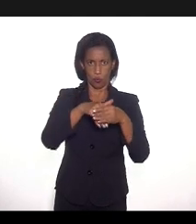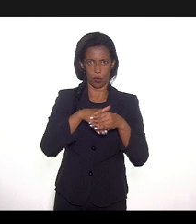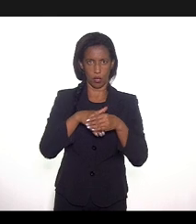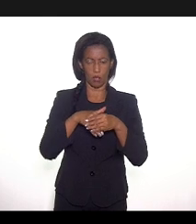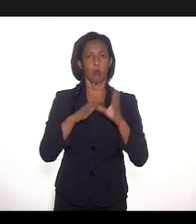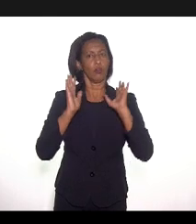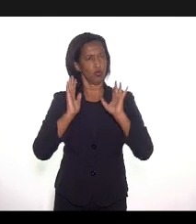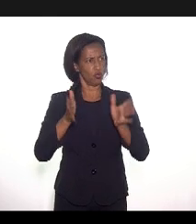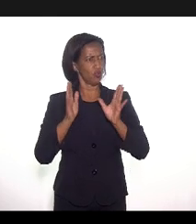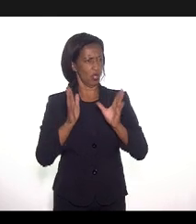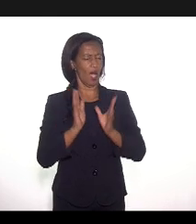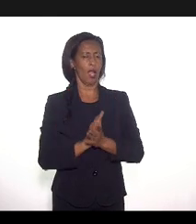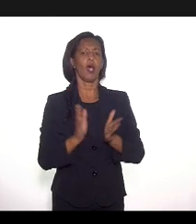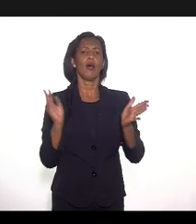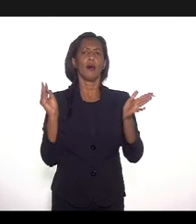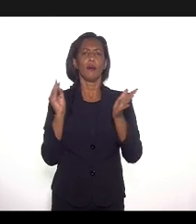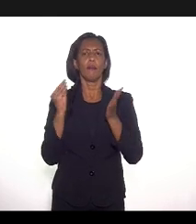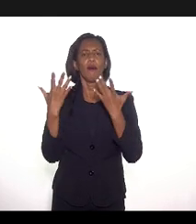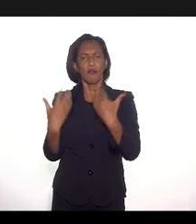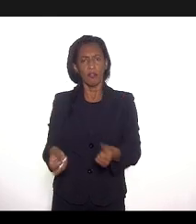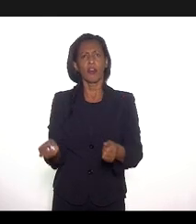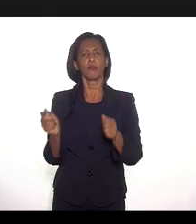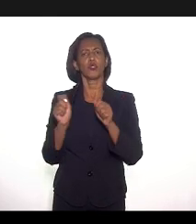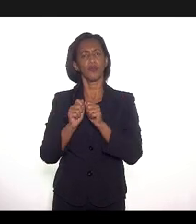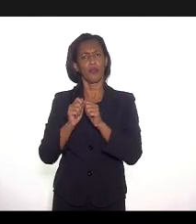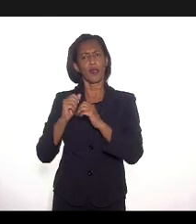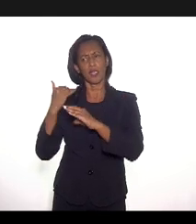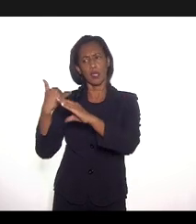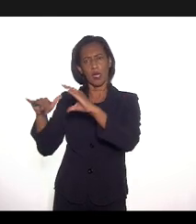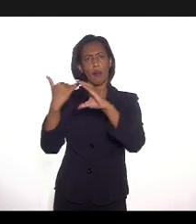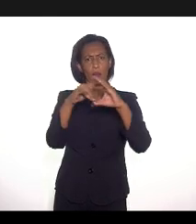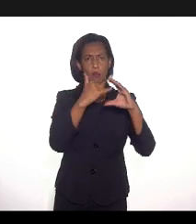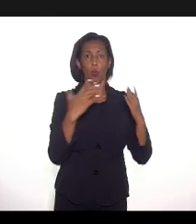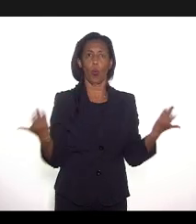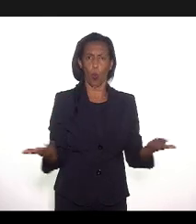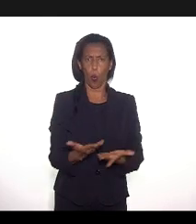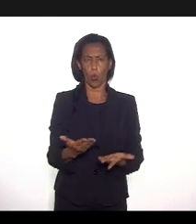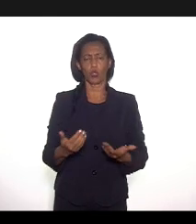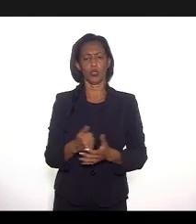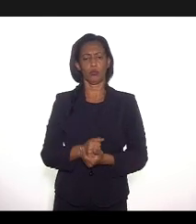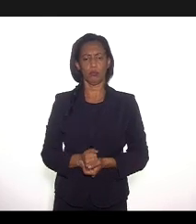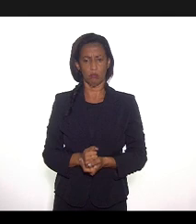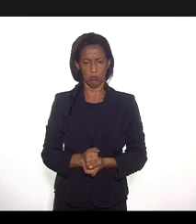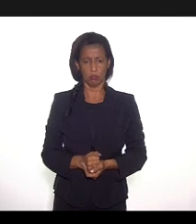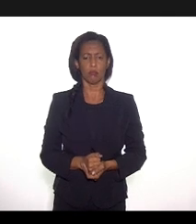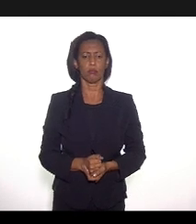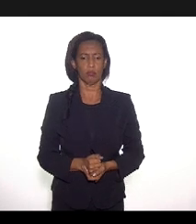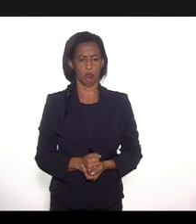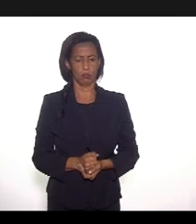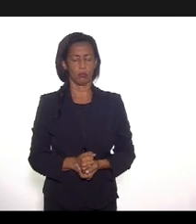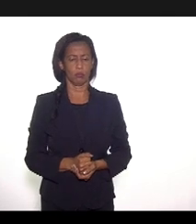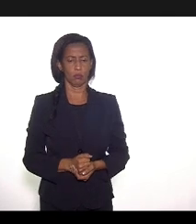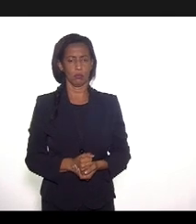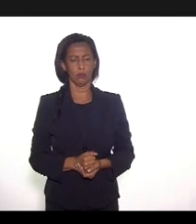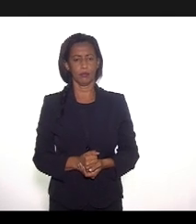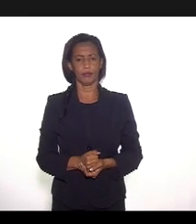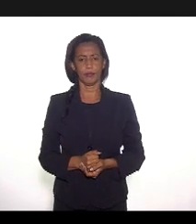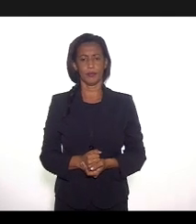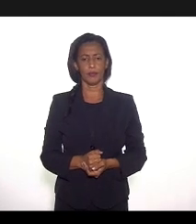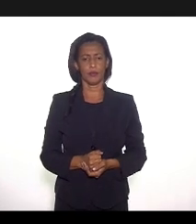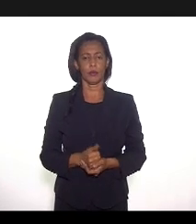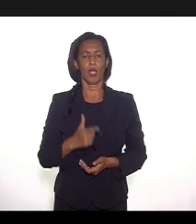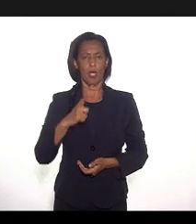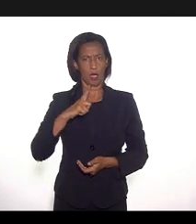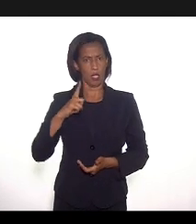mas vamos fazer um encaminhamento na questão de ordem. Hoje mesmo fazemos isso em plenário. Tá bem. Consensual. Que houve